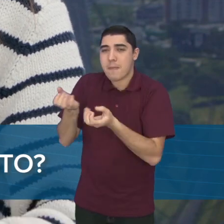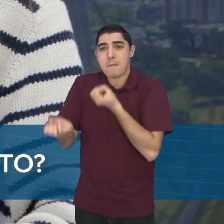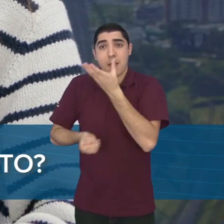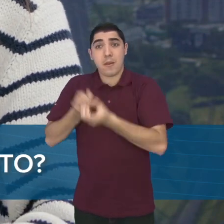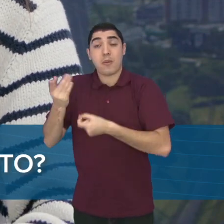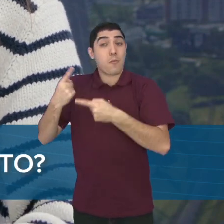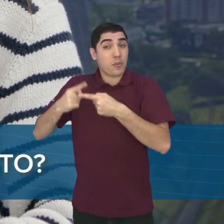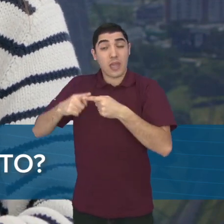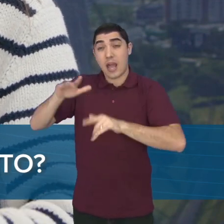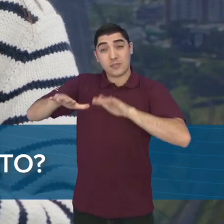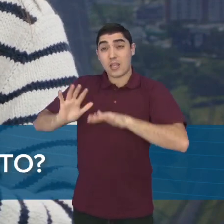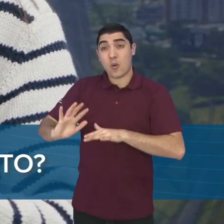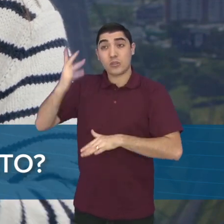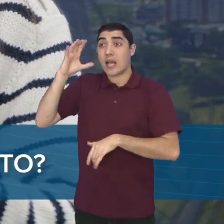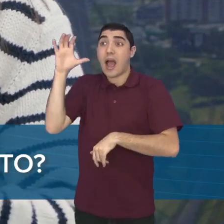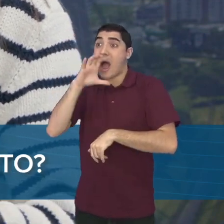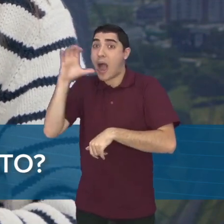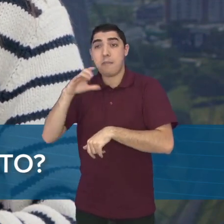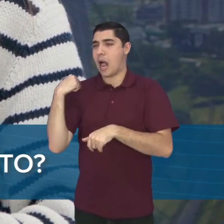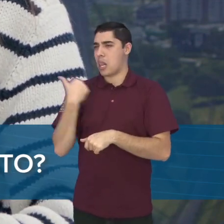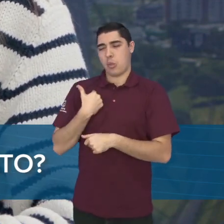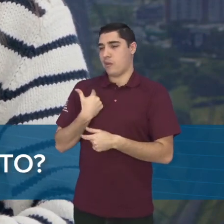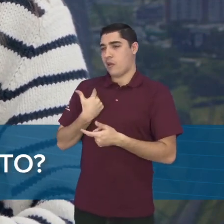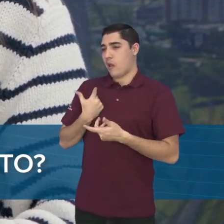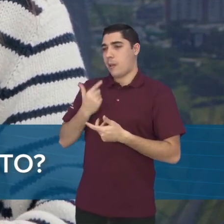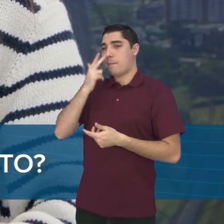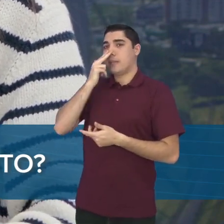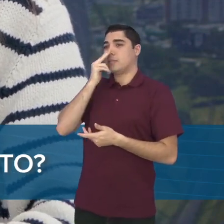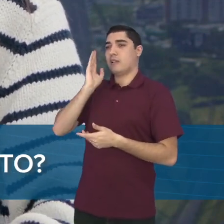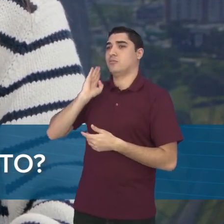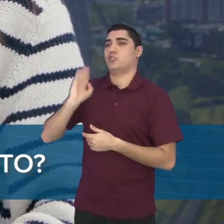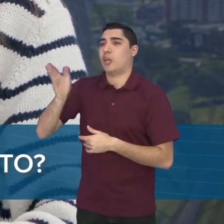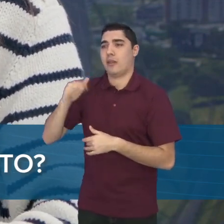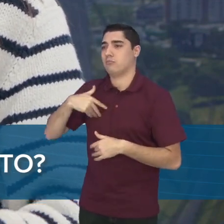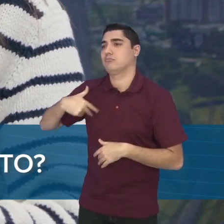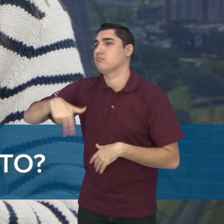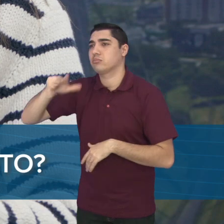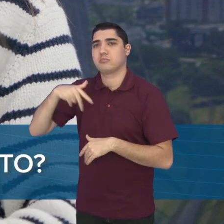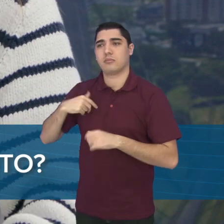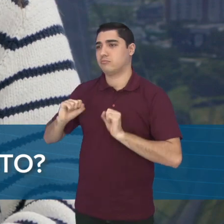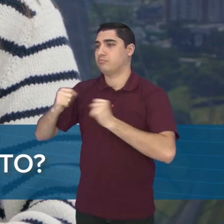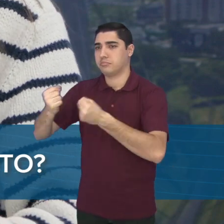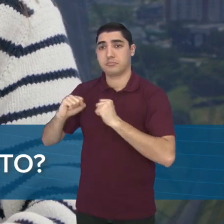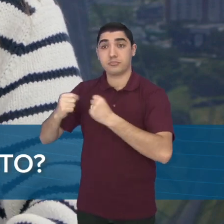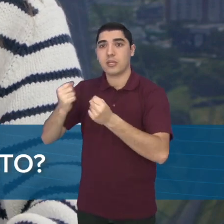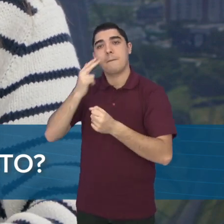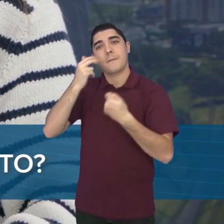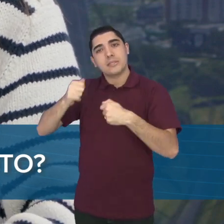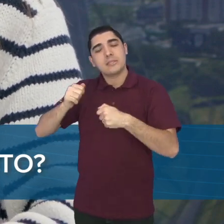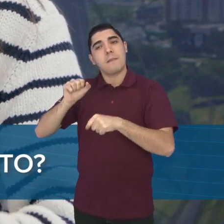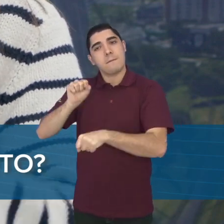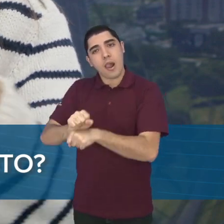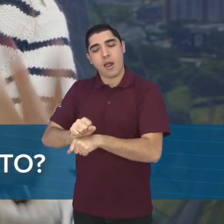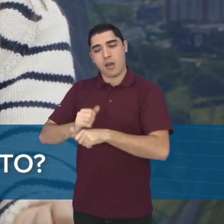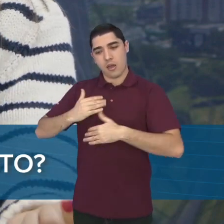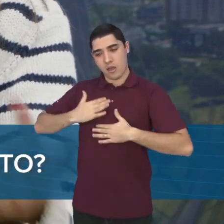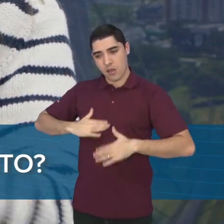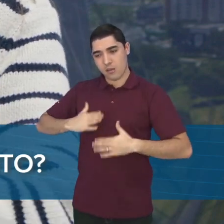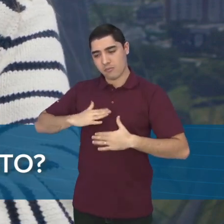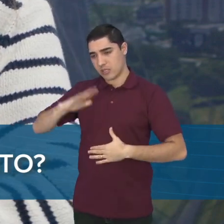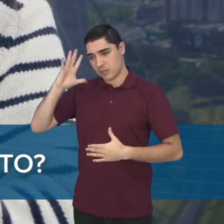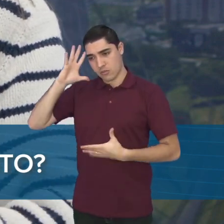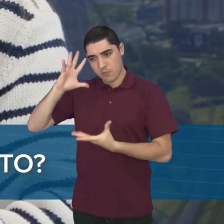tudo tão rápido, tão corrido que a gente só vai. Automático, e aí né? esse espaço, a hora que a gente consegue parar e tentar entender, né? Poxa, mas por